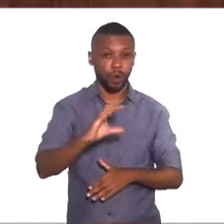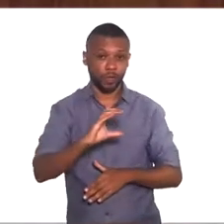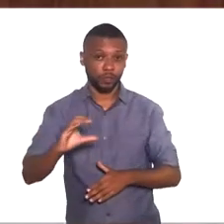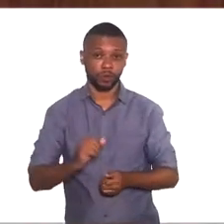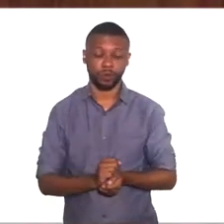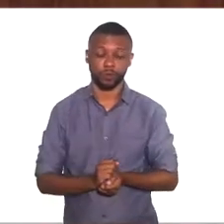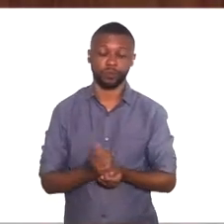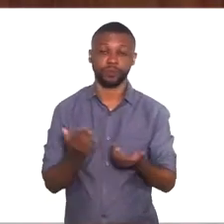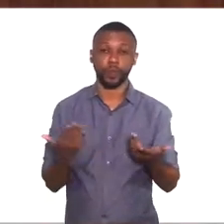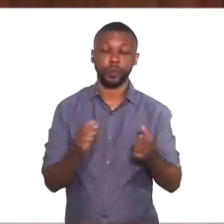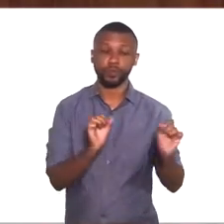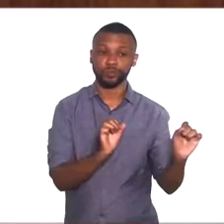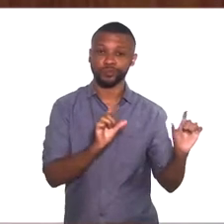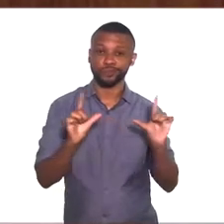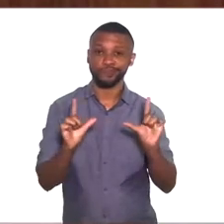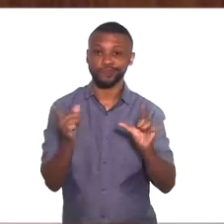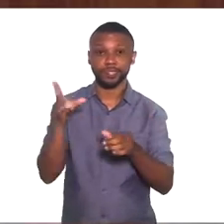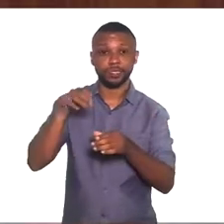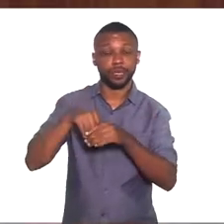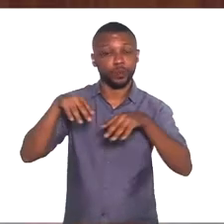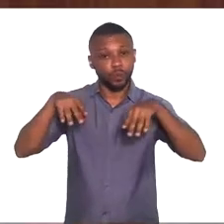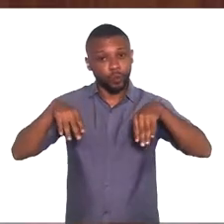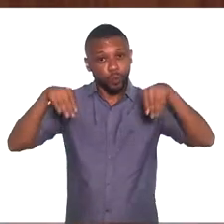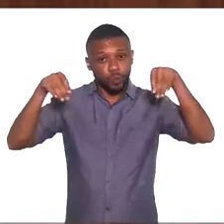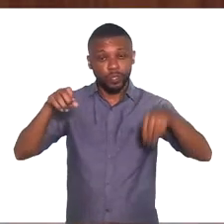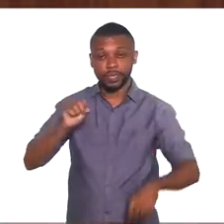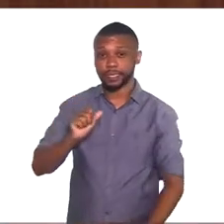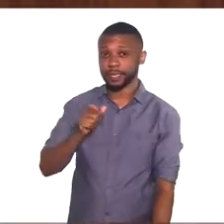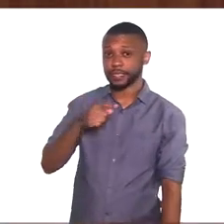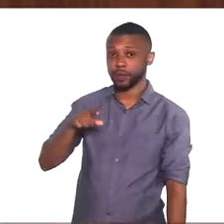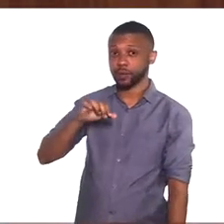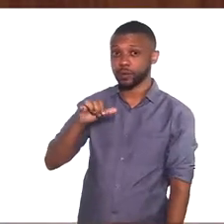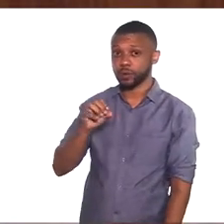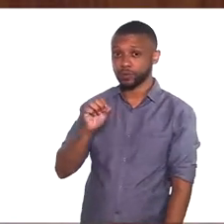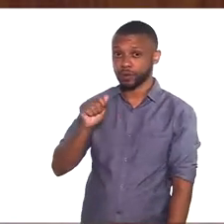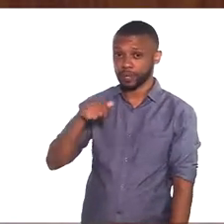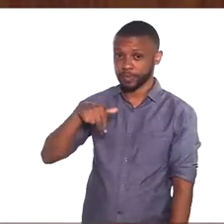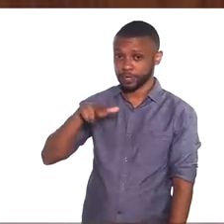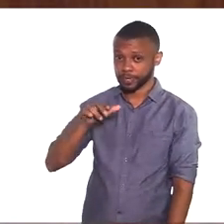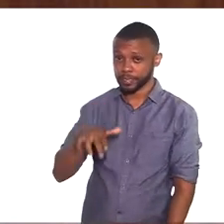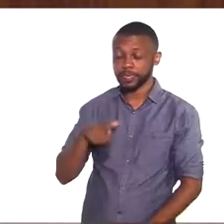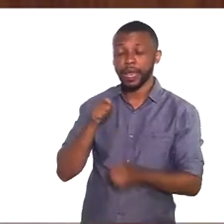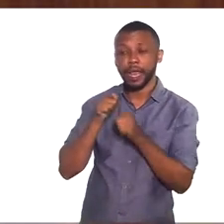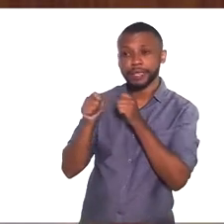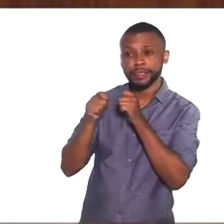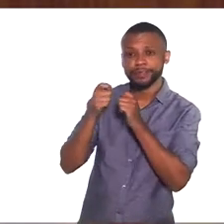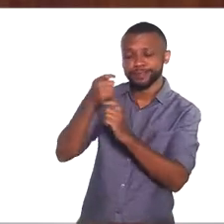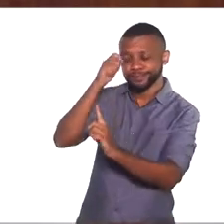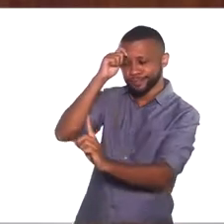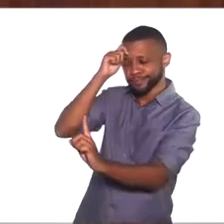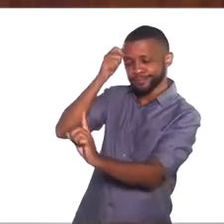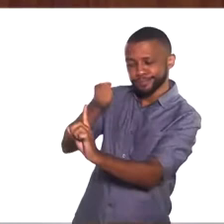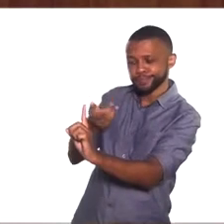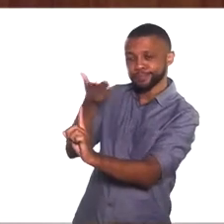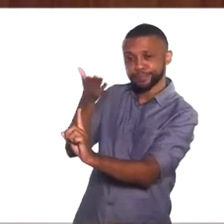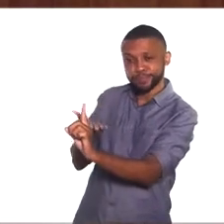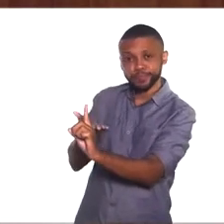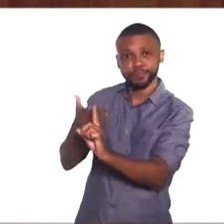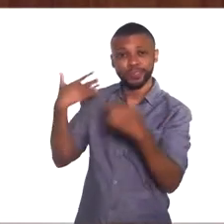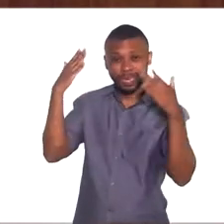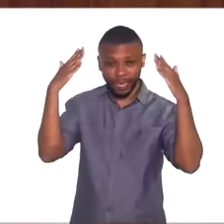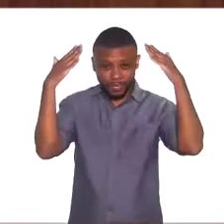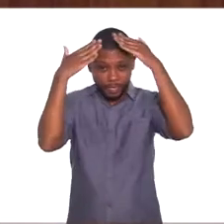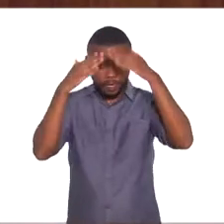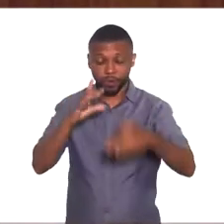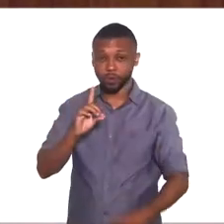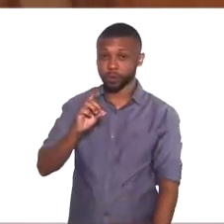Hoje nós estamos aqui no palácio São Joaquim em e entrevistando sua eminência O